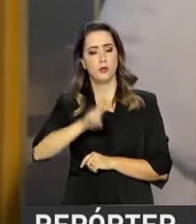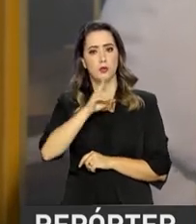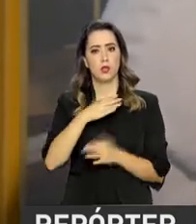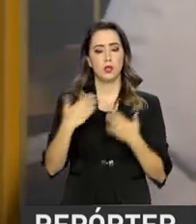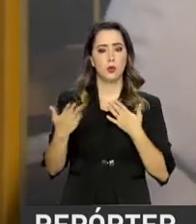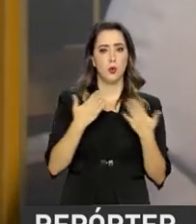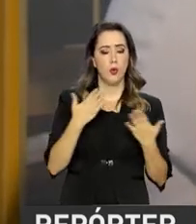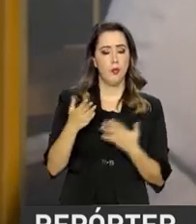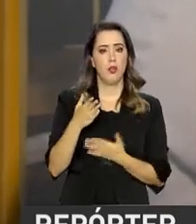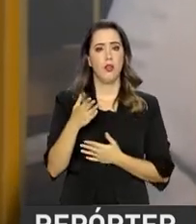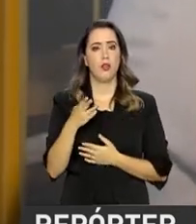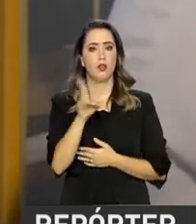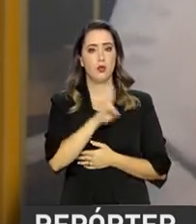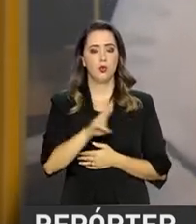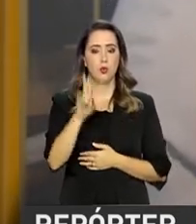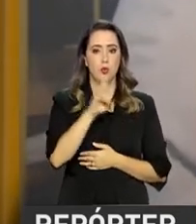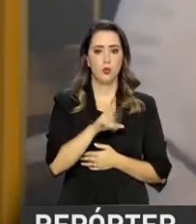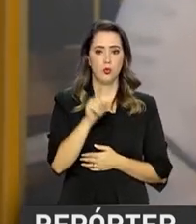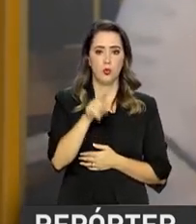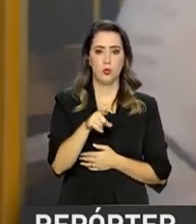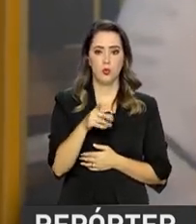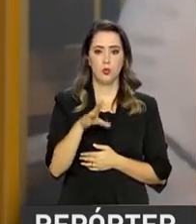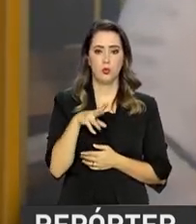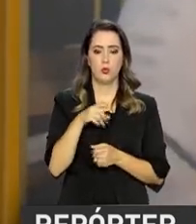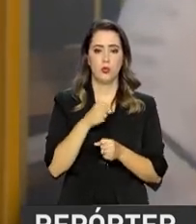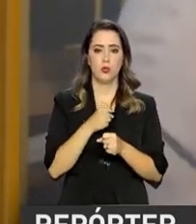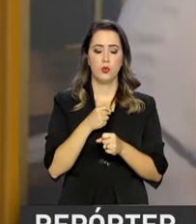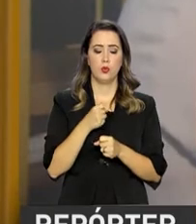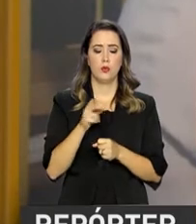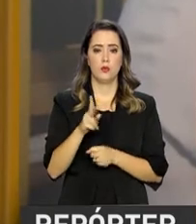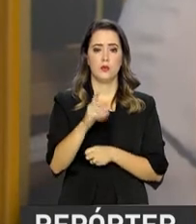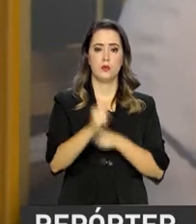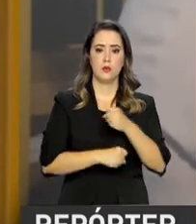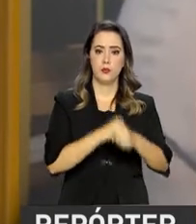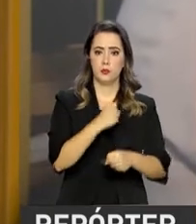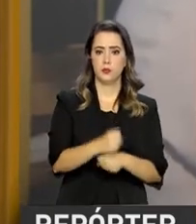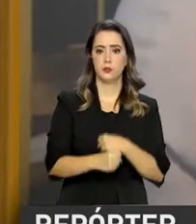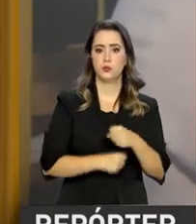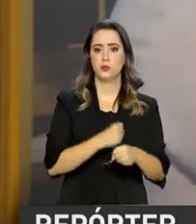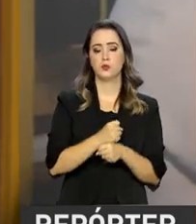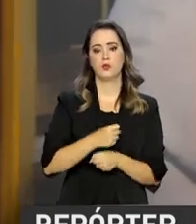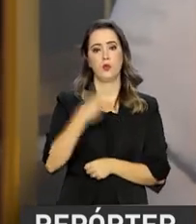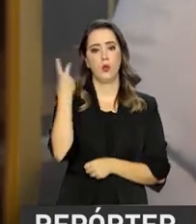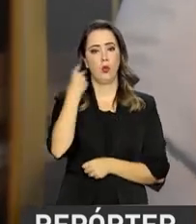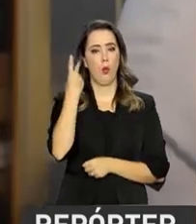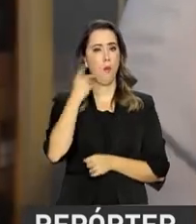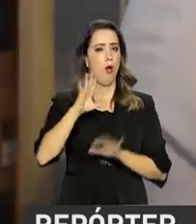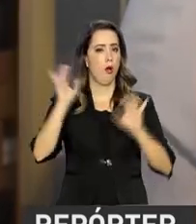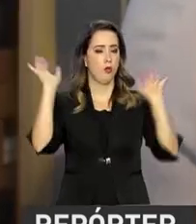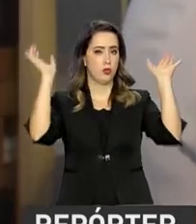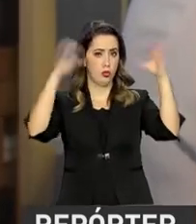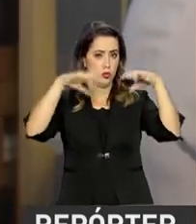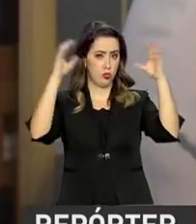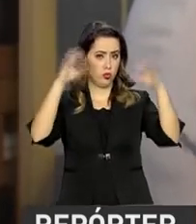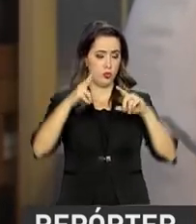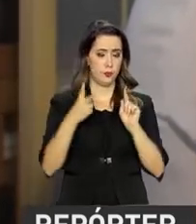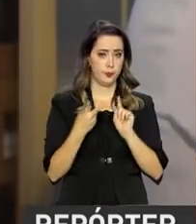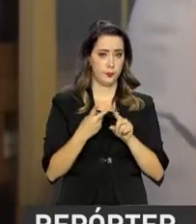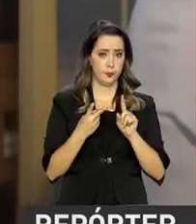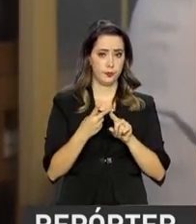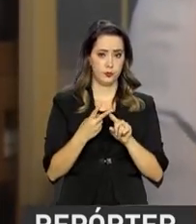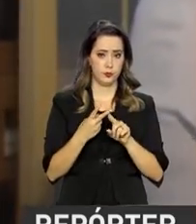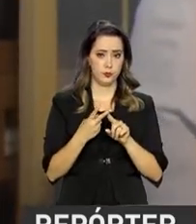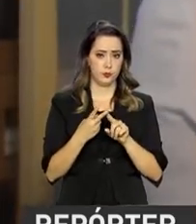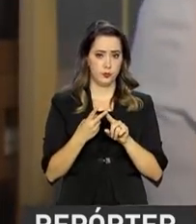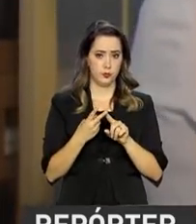aquilo que quer carga natural é que é no que vai normalmente das chuvas a segunda contribuição é fato o